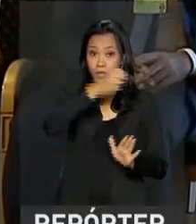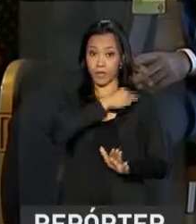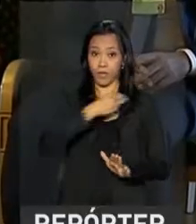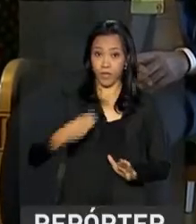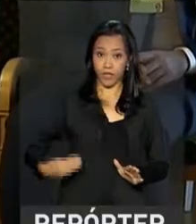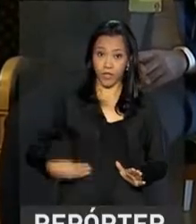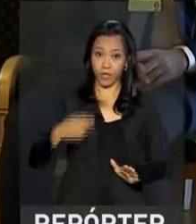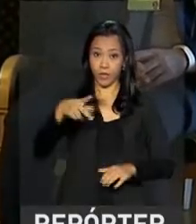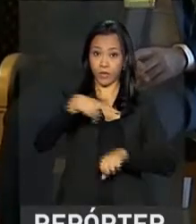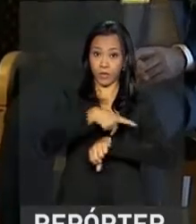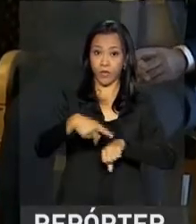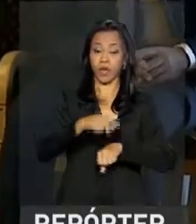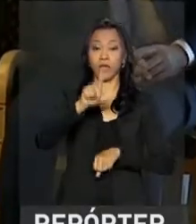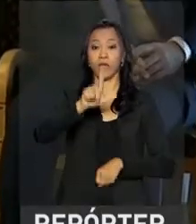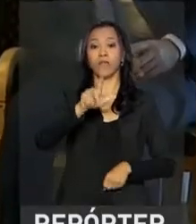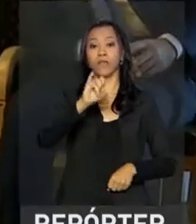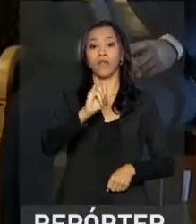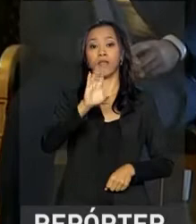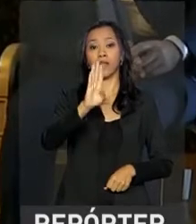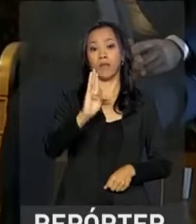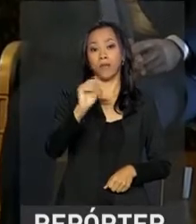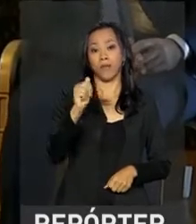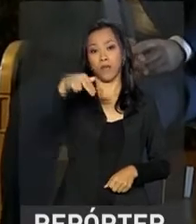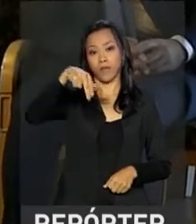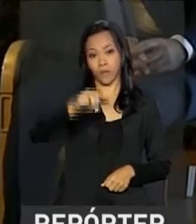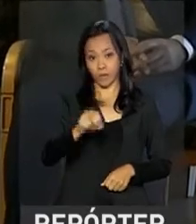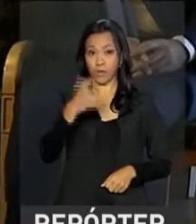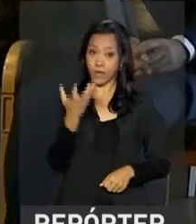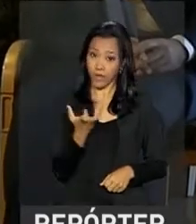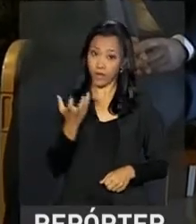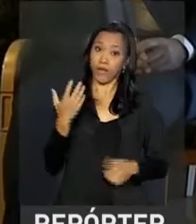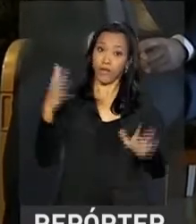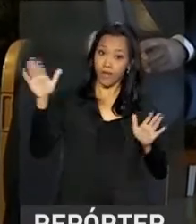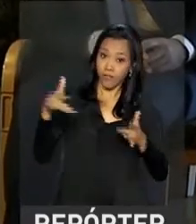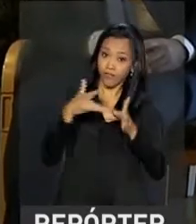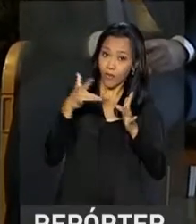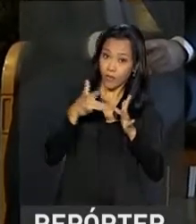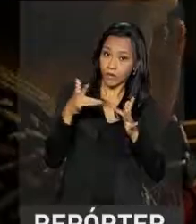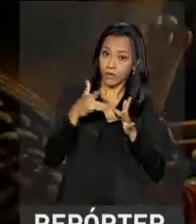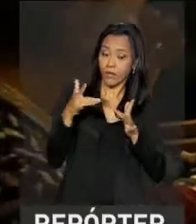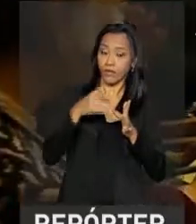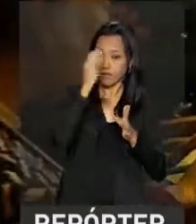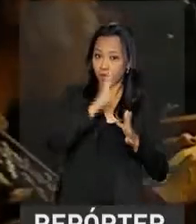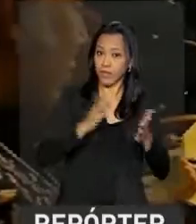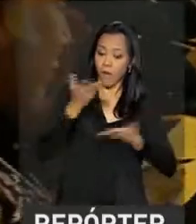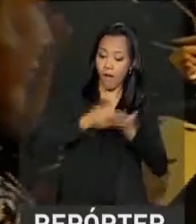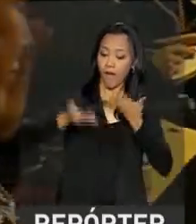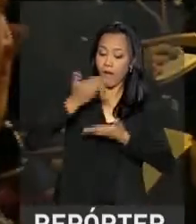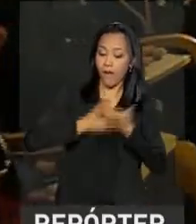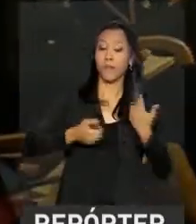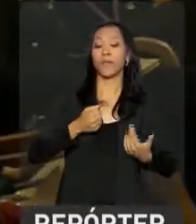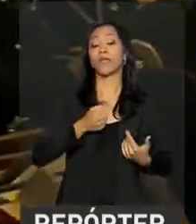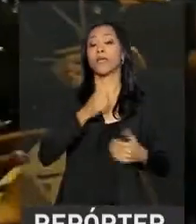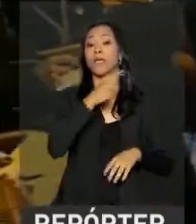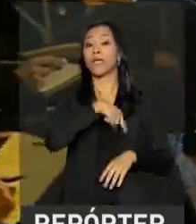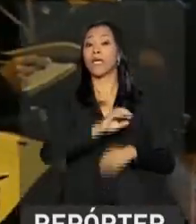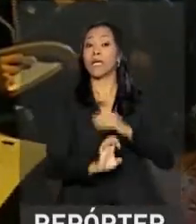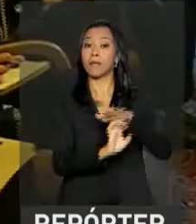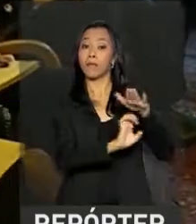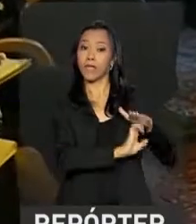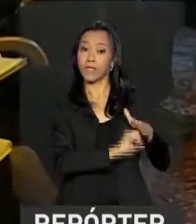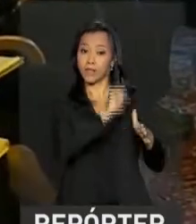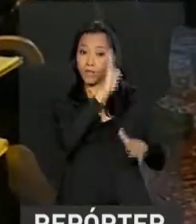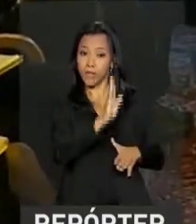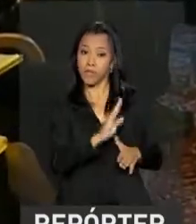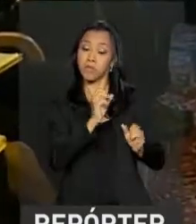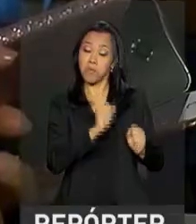Saad Hariri, que disse que espera um aumento da relação econômica entre os dois países e que empresas brasileiras são bem-vindas